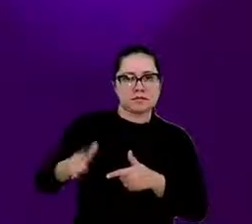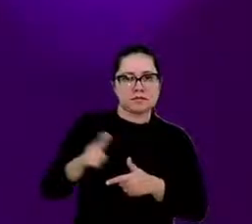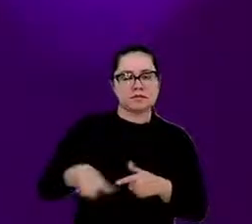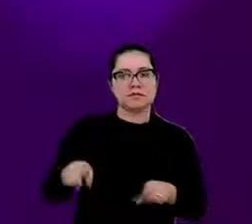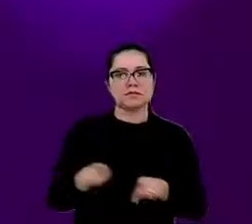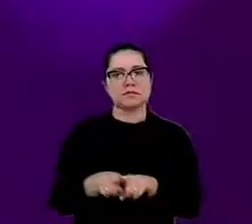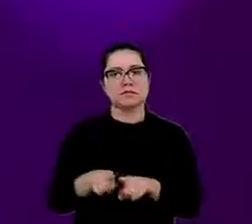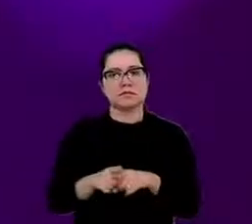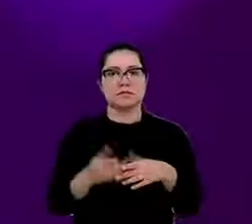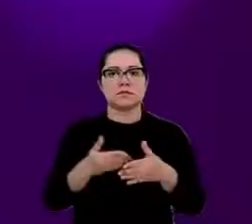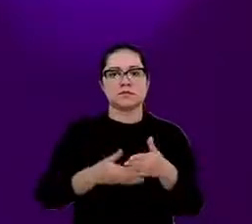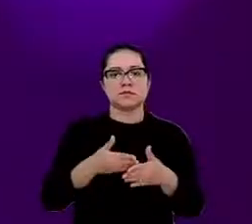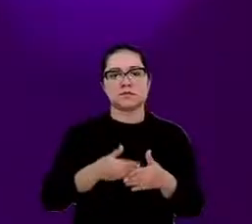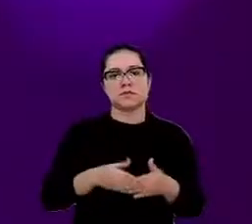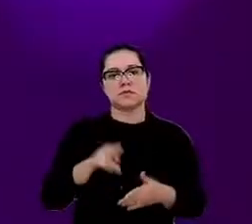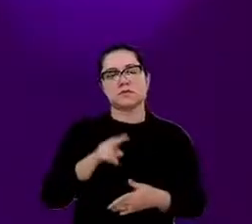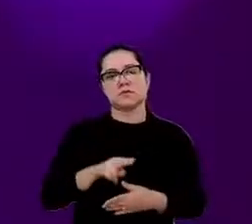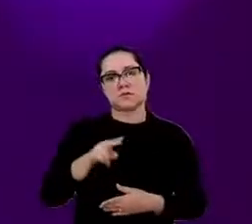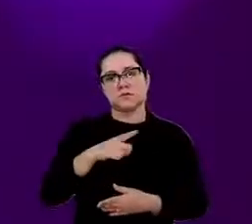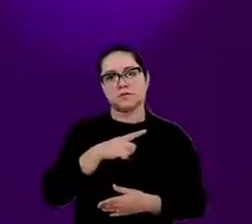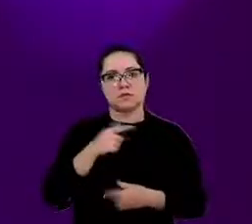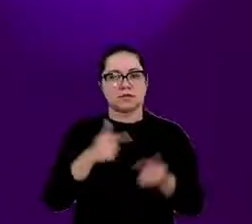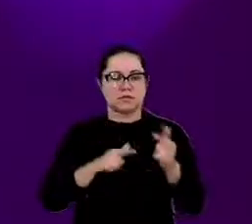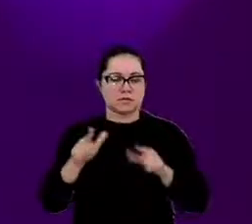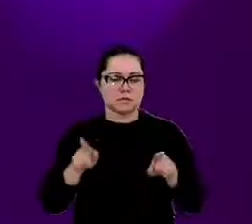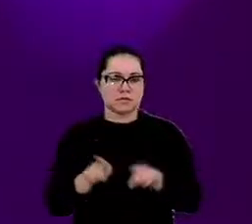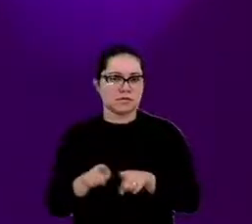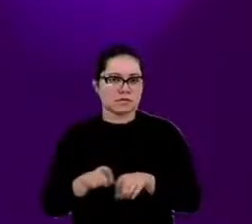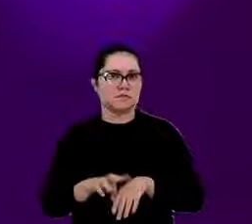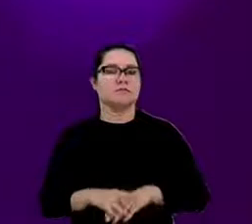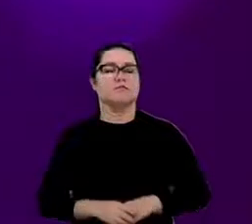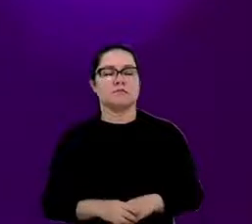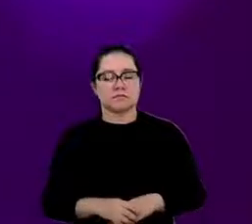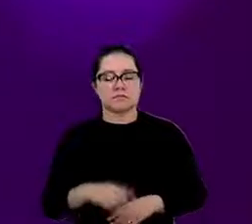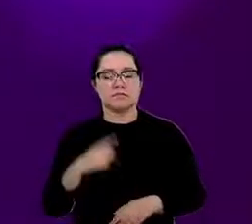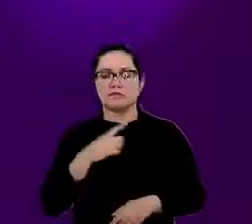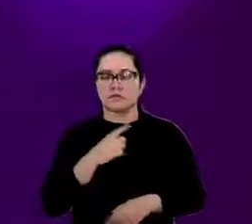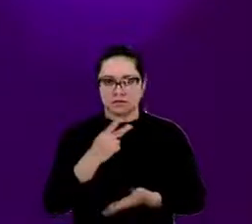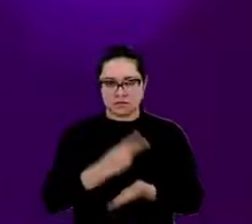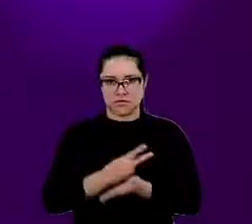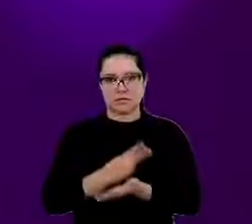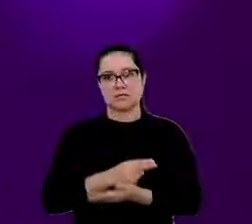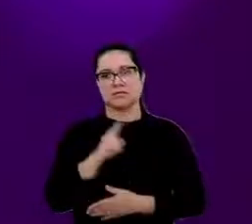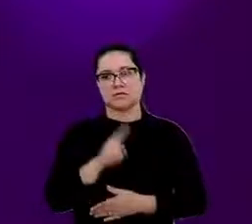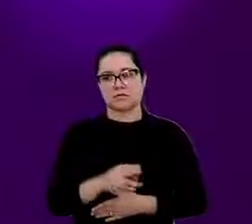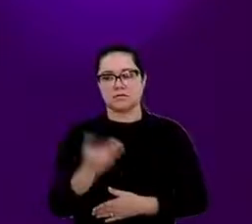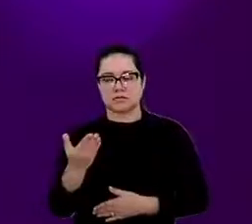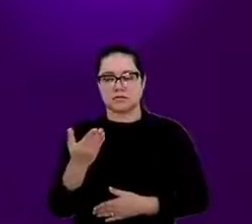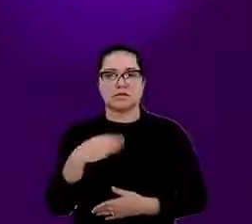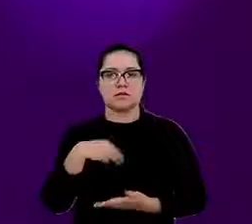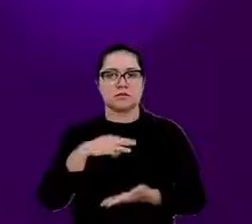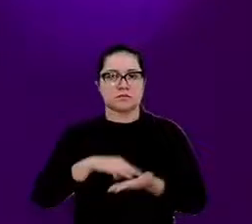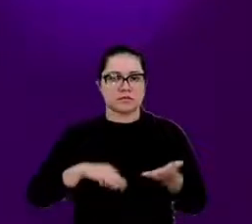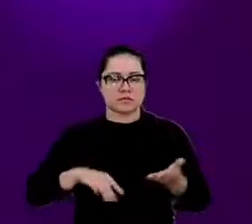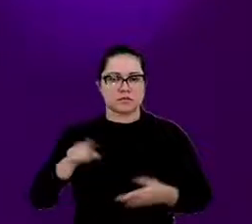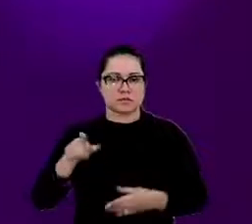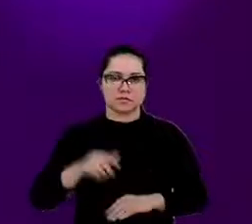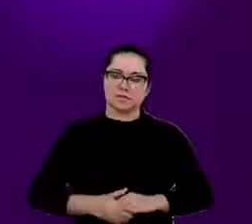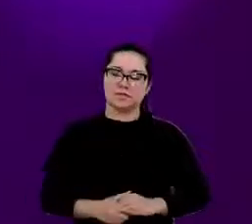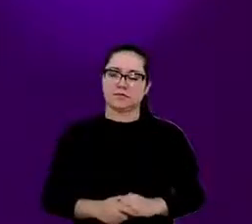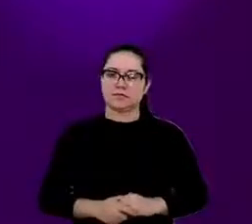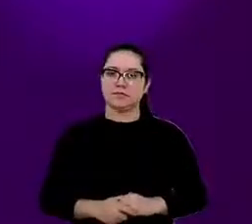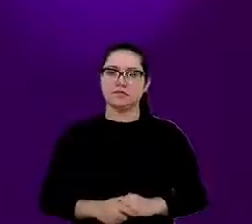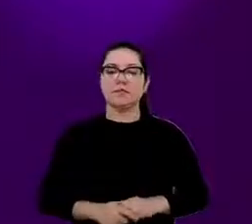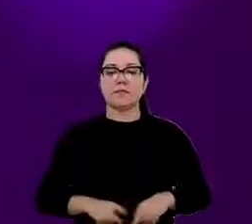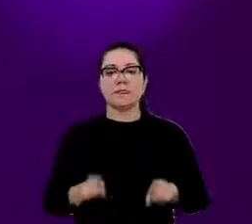uso de antiagregantes, diabéticos, disfunção ventricular, nós devemos sempre considerar a utilização desses métodos adjuvantes ao tratamento. E